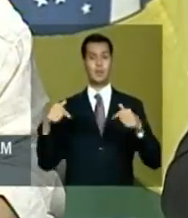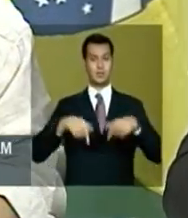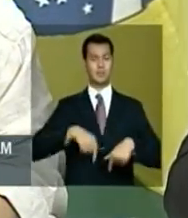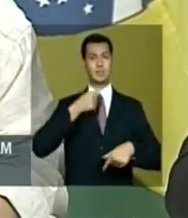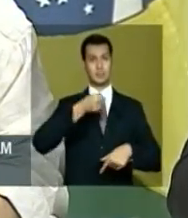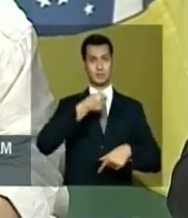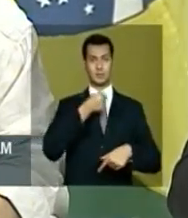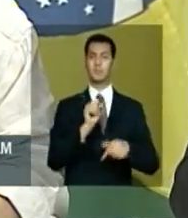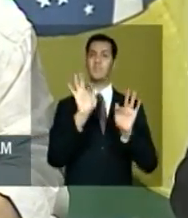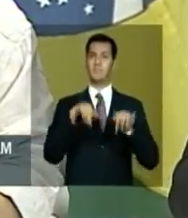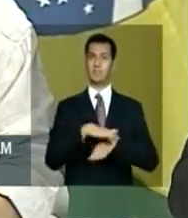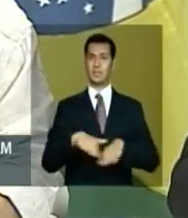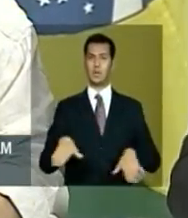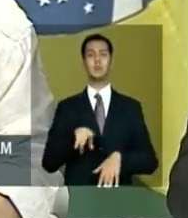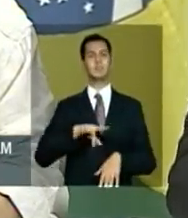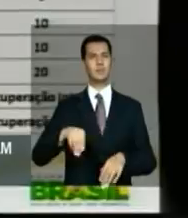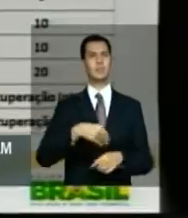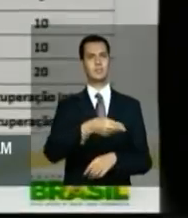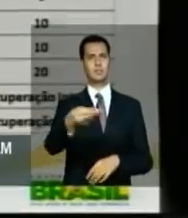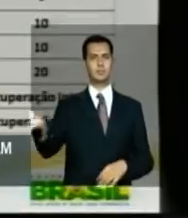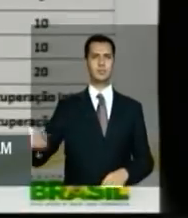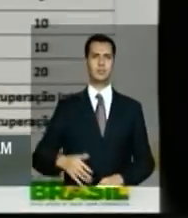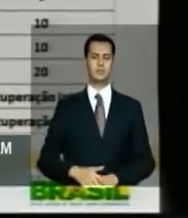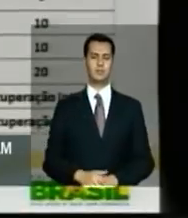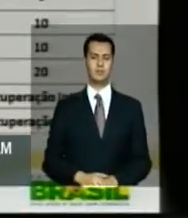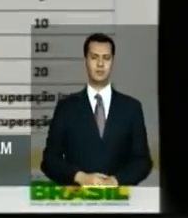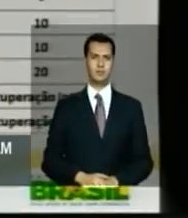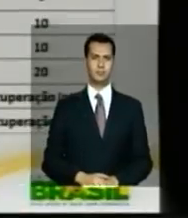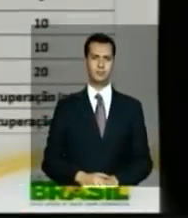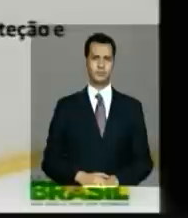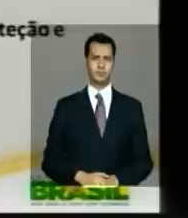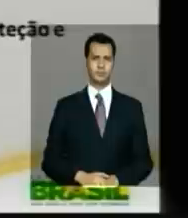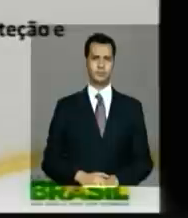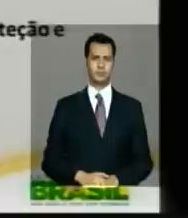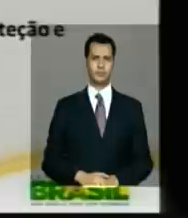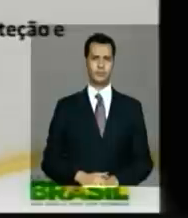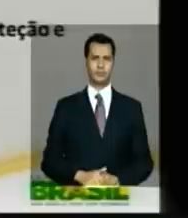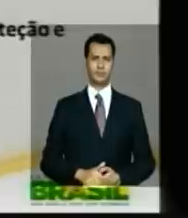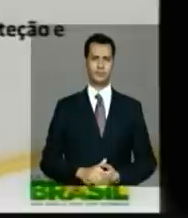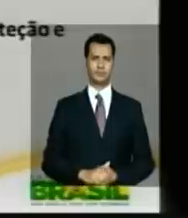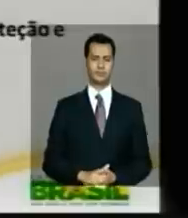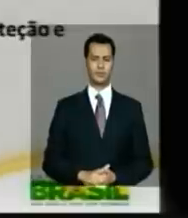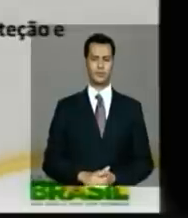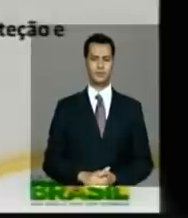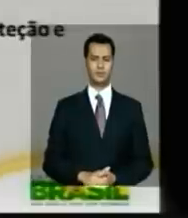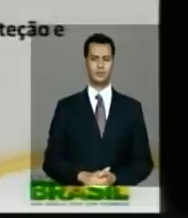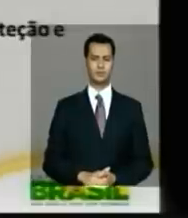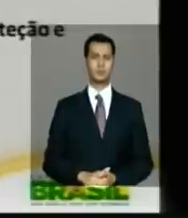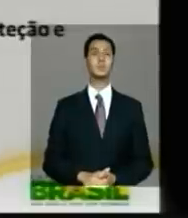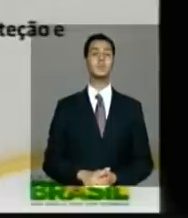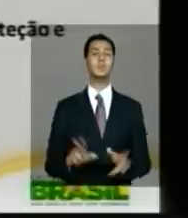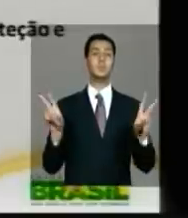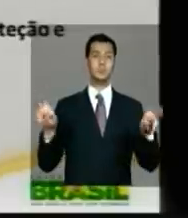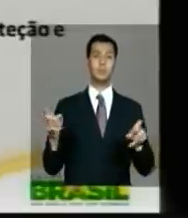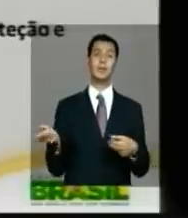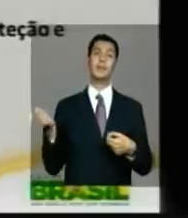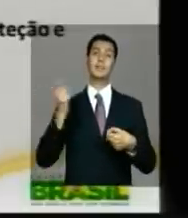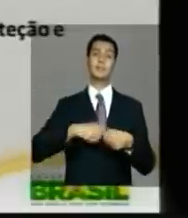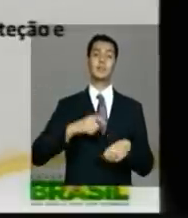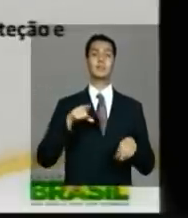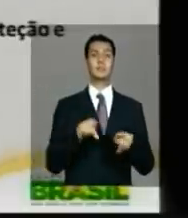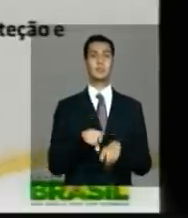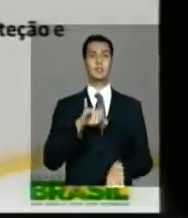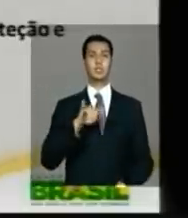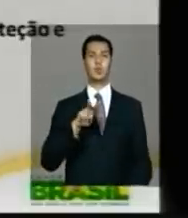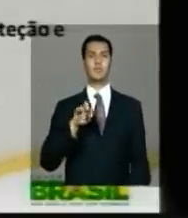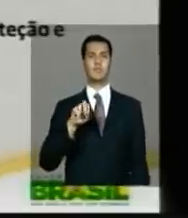dessa coletiva próximo Vamos lá gente resgates inovações aqui nós destacamos